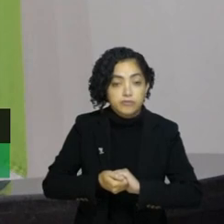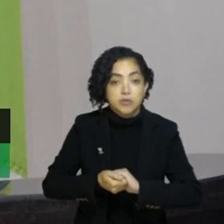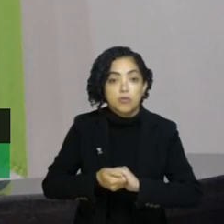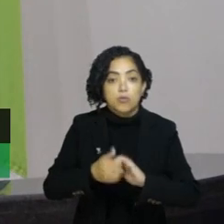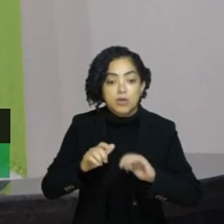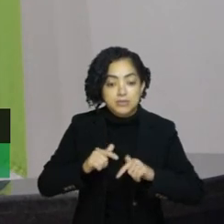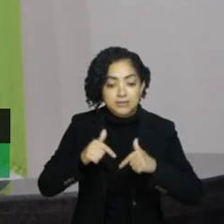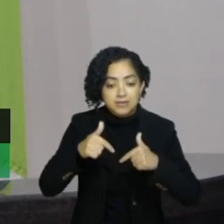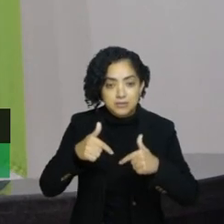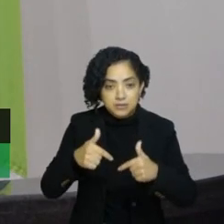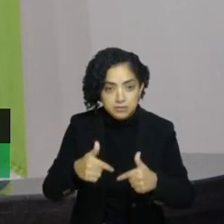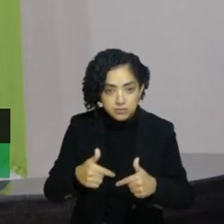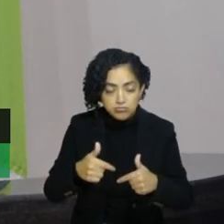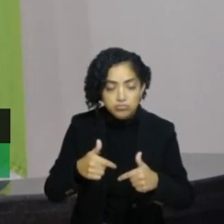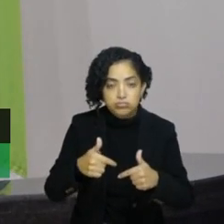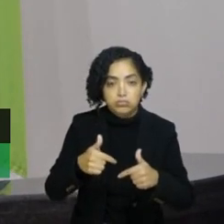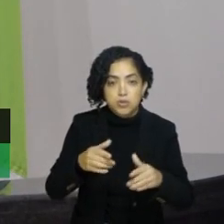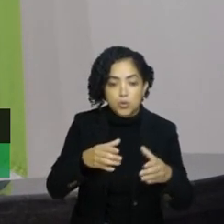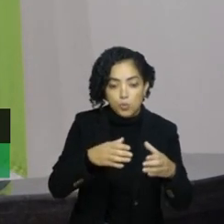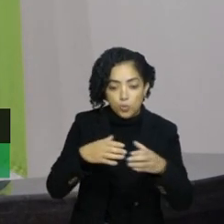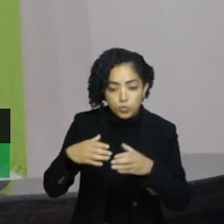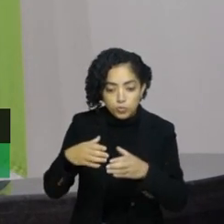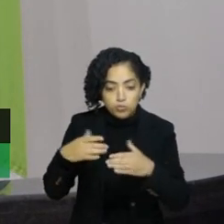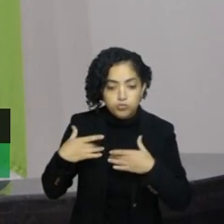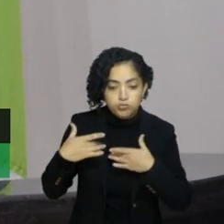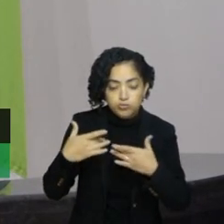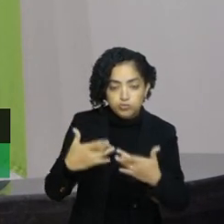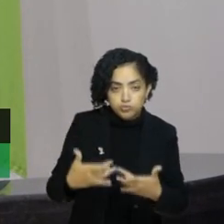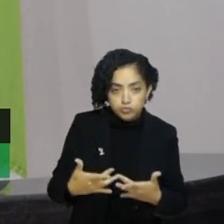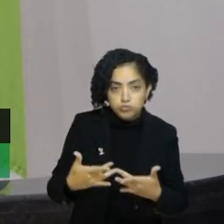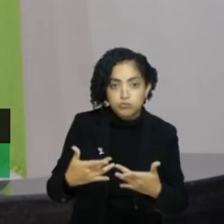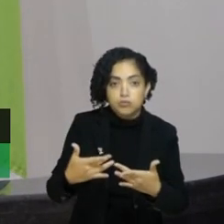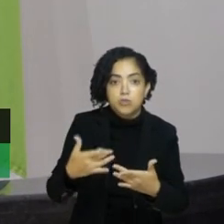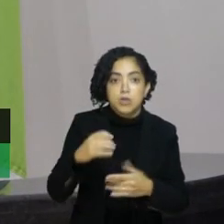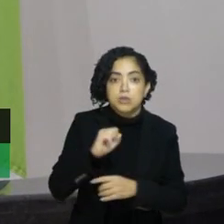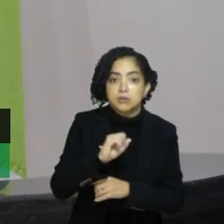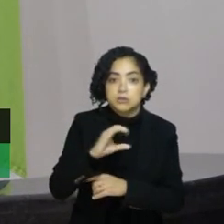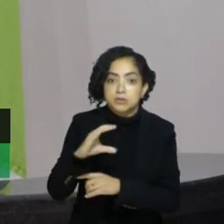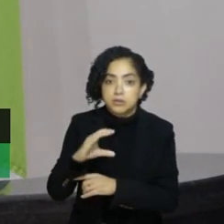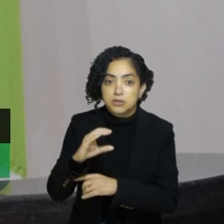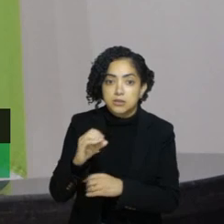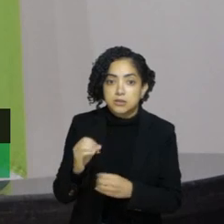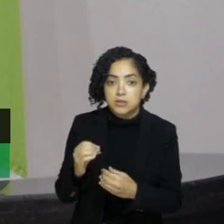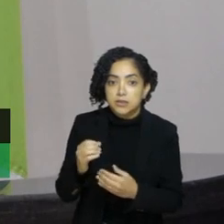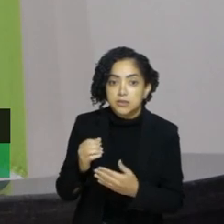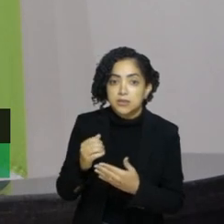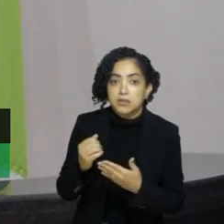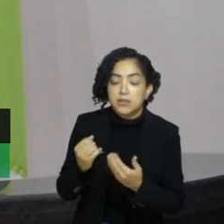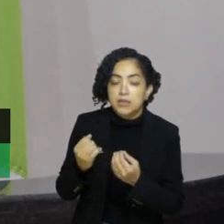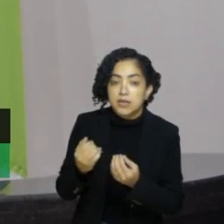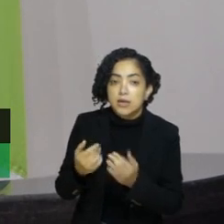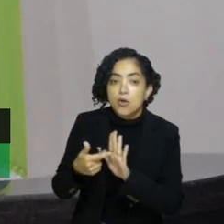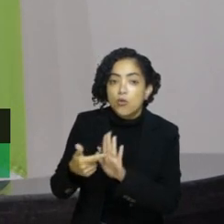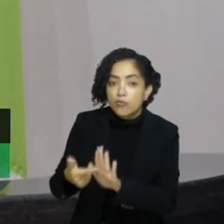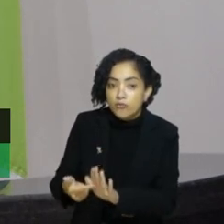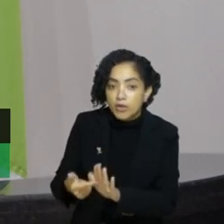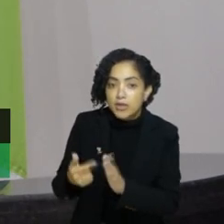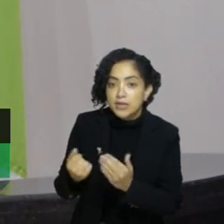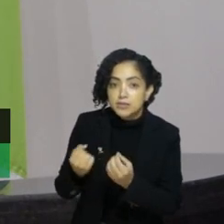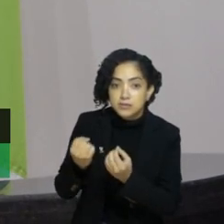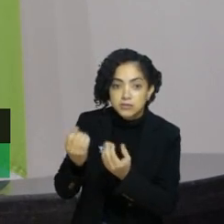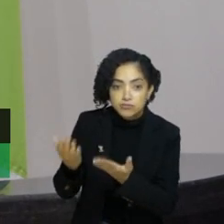grande rede de solidariedade, de voluntariado que Santa Catarina oferece ao Rio Grande do Sul, com certeza absoluta,